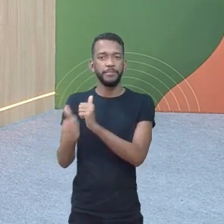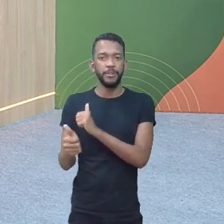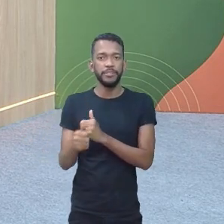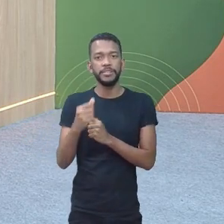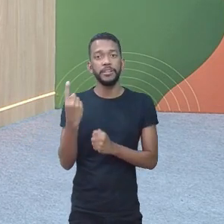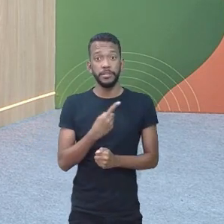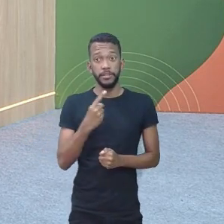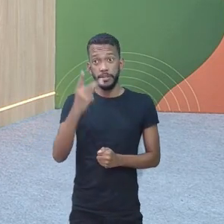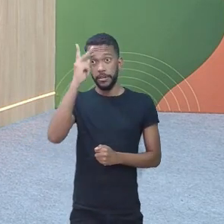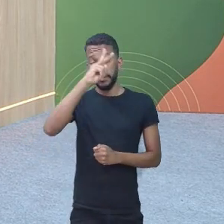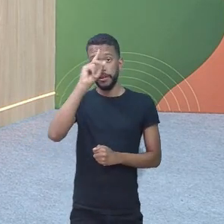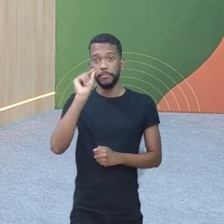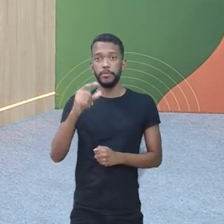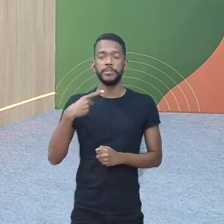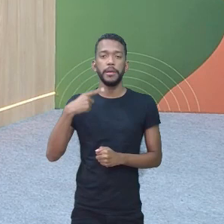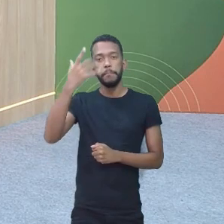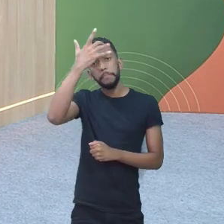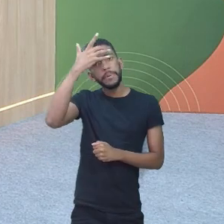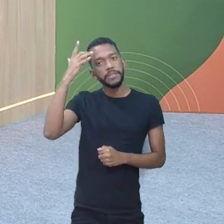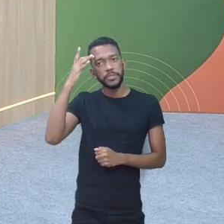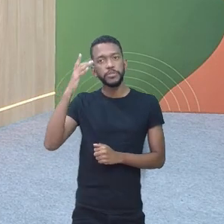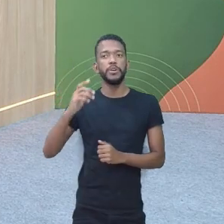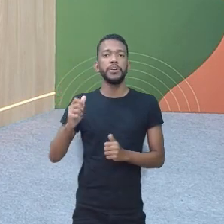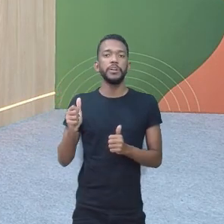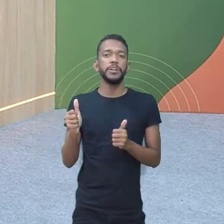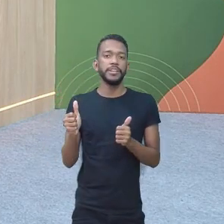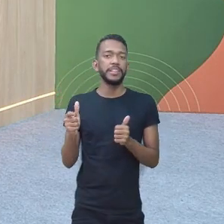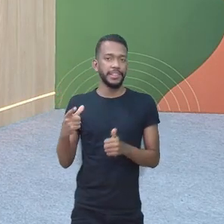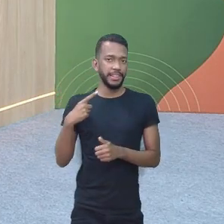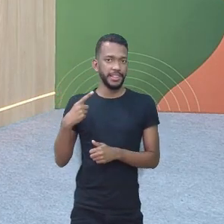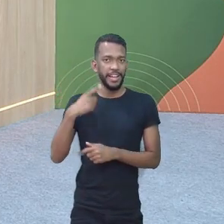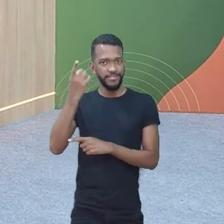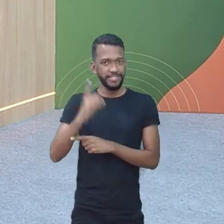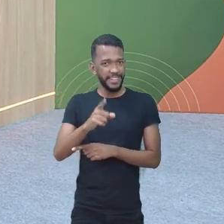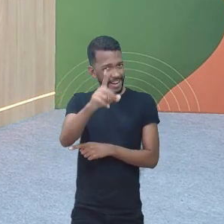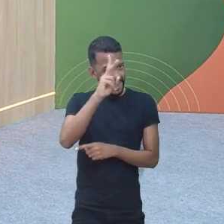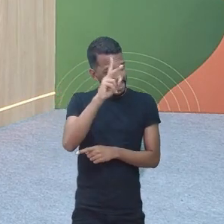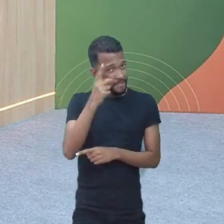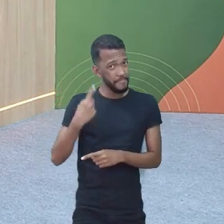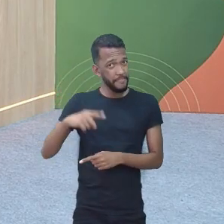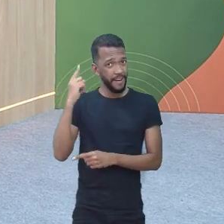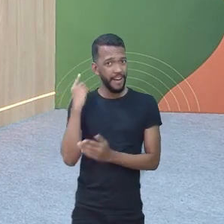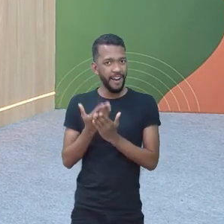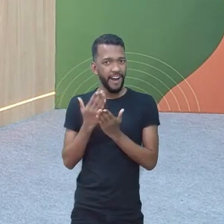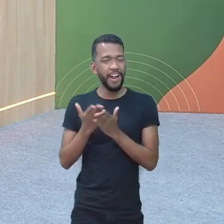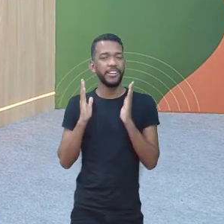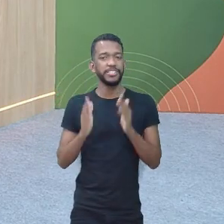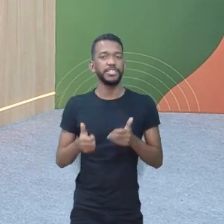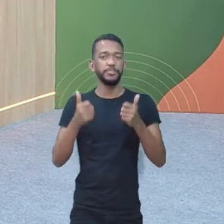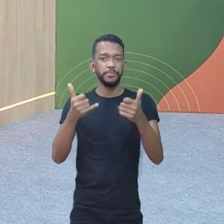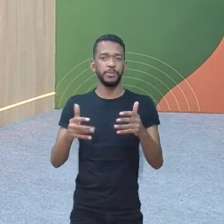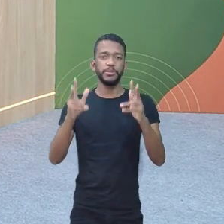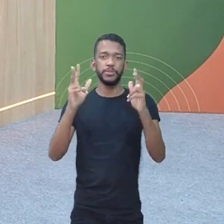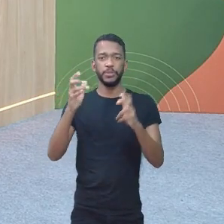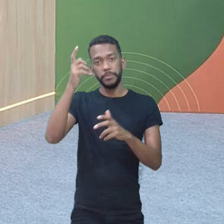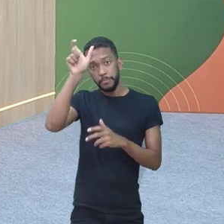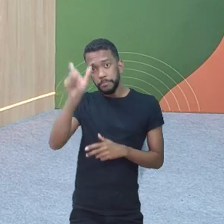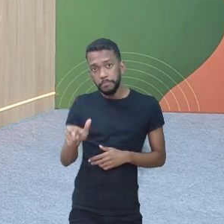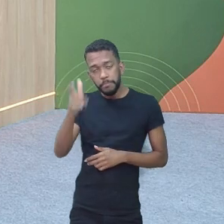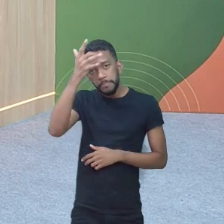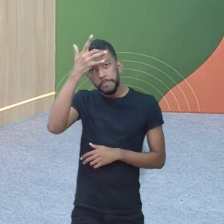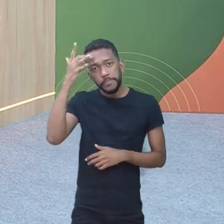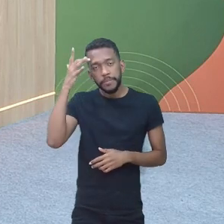lembra atleta com deficiência. Lembra que na aula retrasada eu trouxe um conceito que não